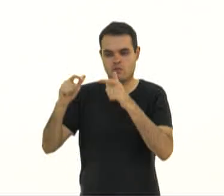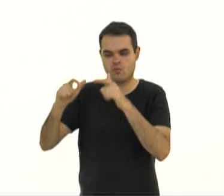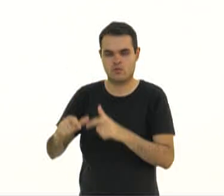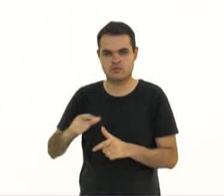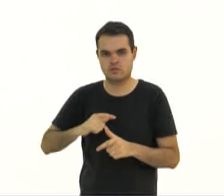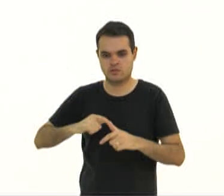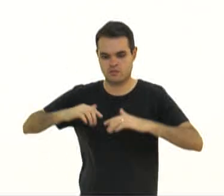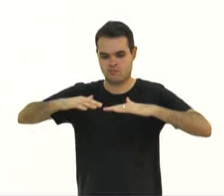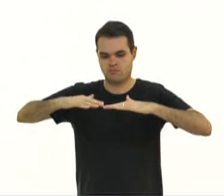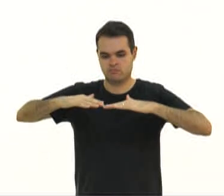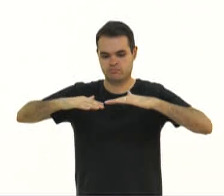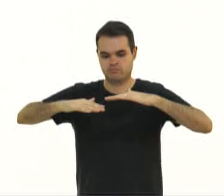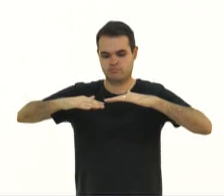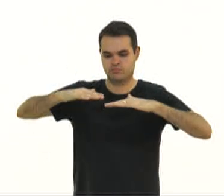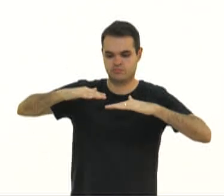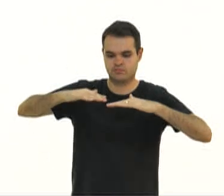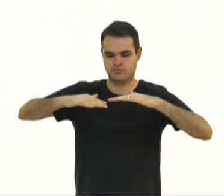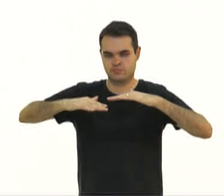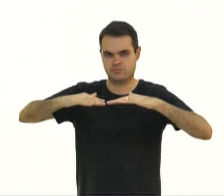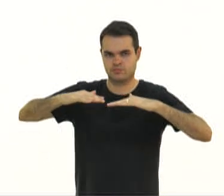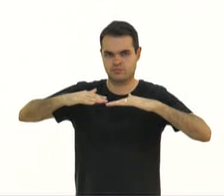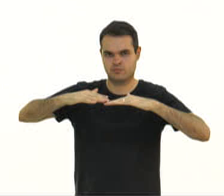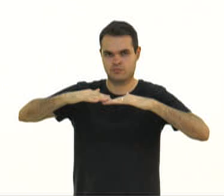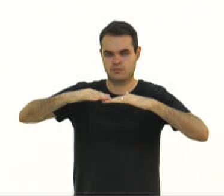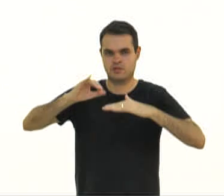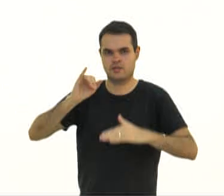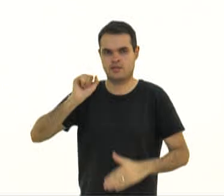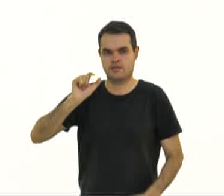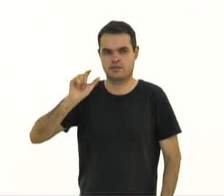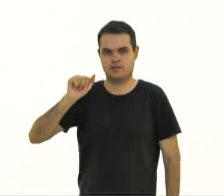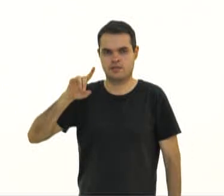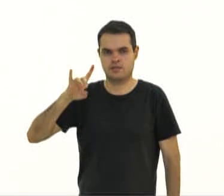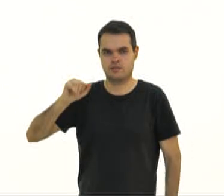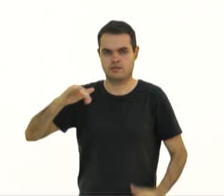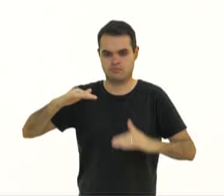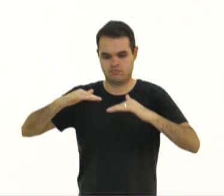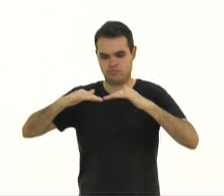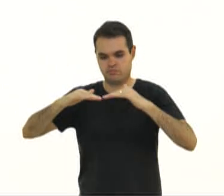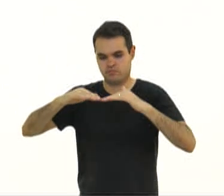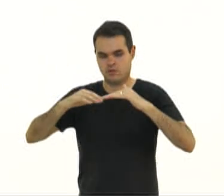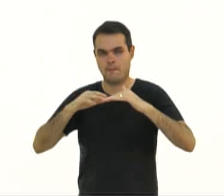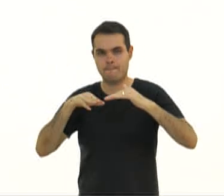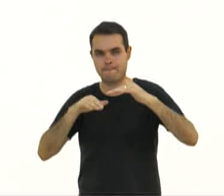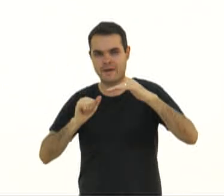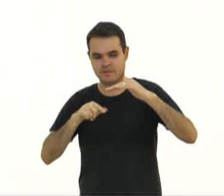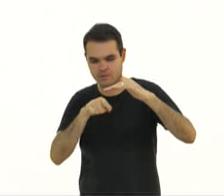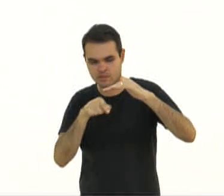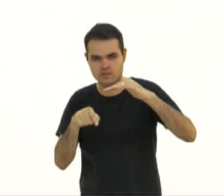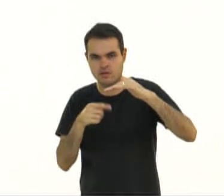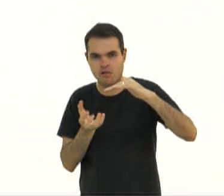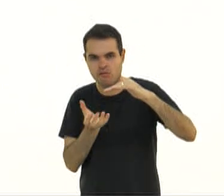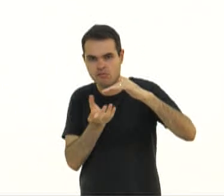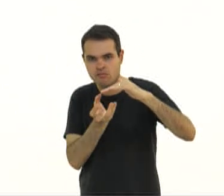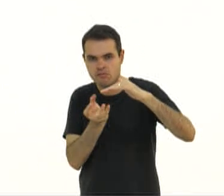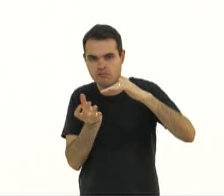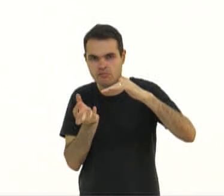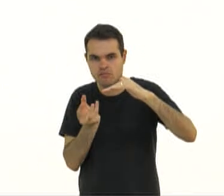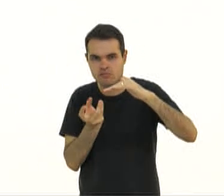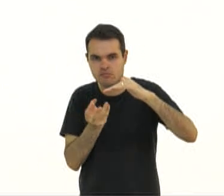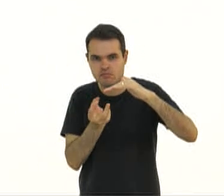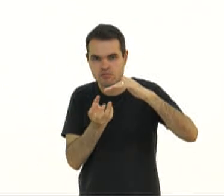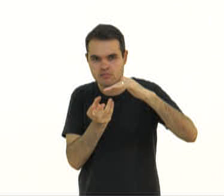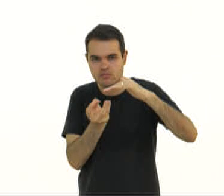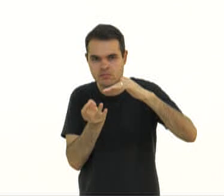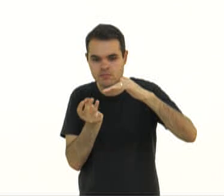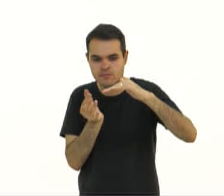placas tectônicas se encontram, como na Islândia, o magma está mais próximo da superfície, né? Ou seja, tem regiões que a gente pode ter um